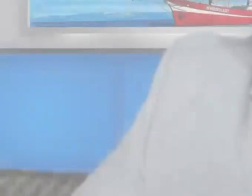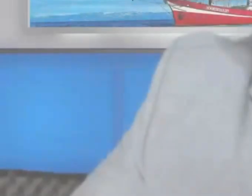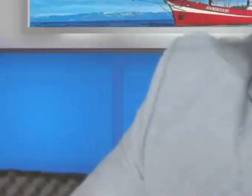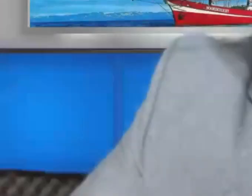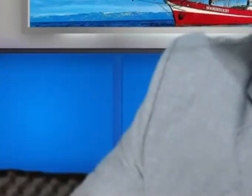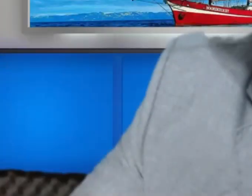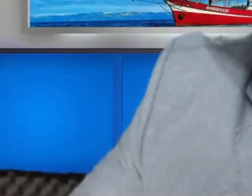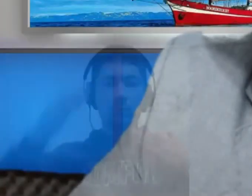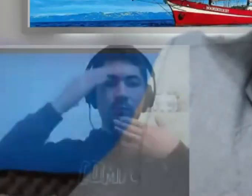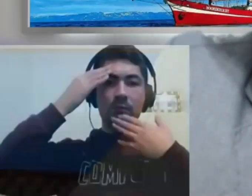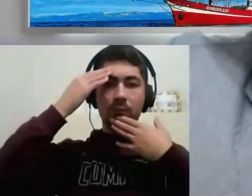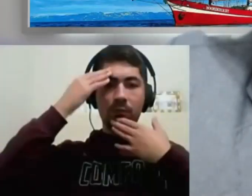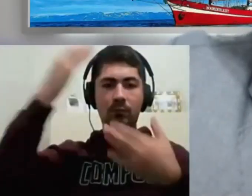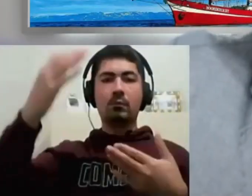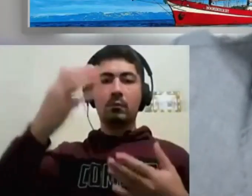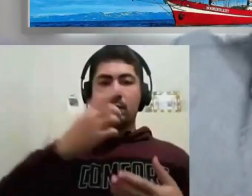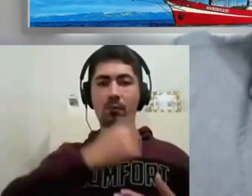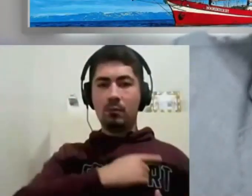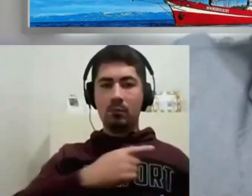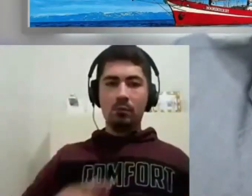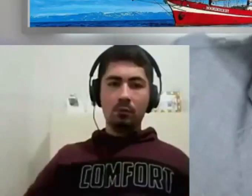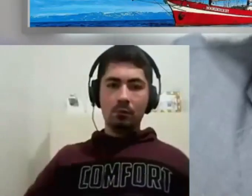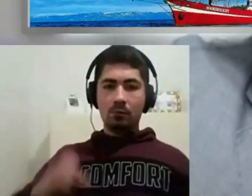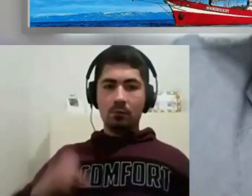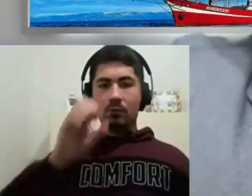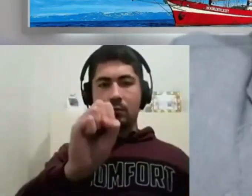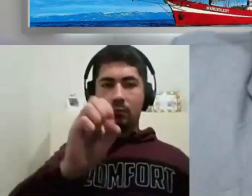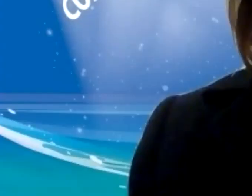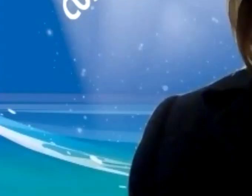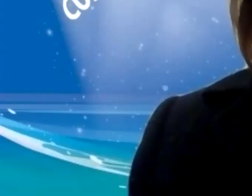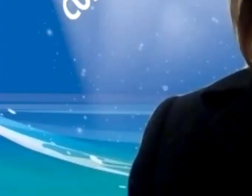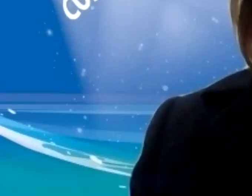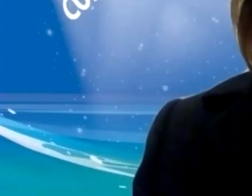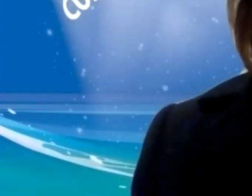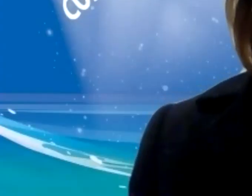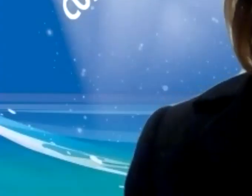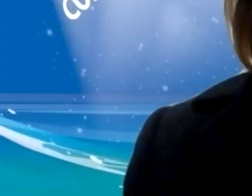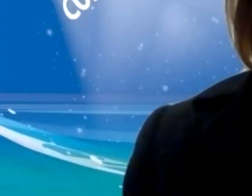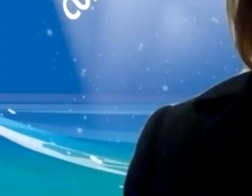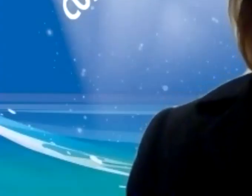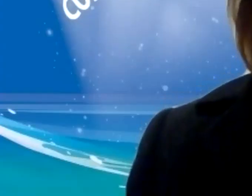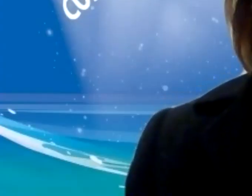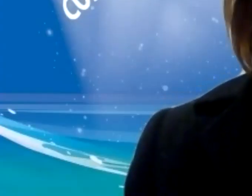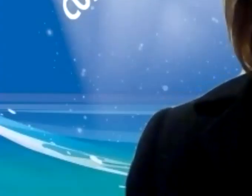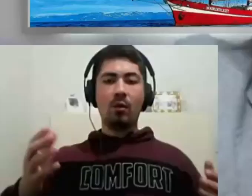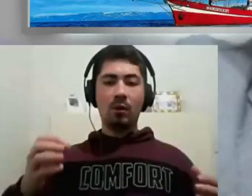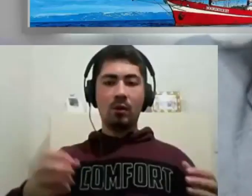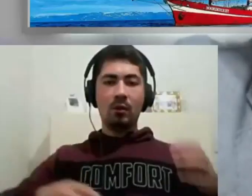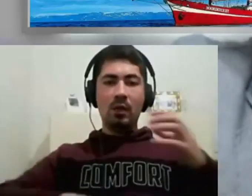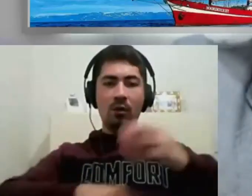Obrigado, governadora Sônia, falando então aí da questão de subsídios. Bem, e agora nós vamos fazer o sorteio de mais